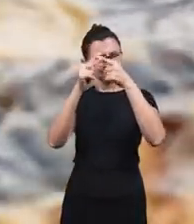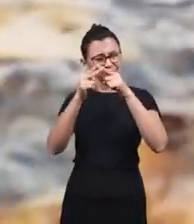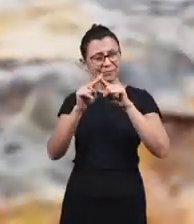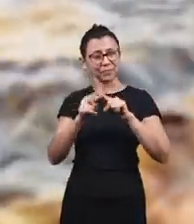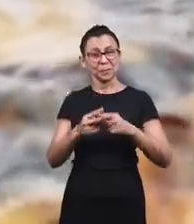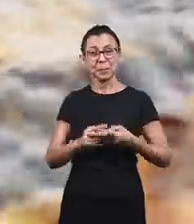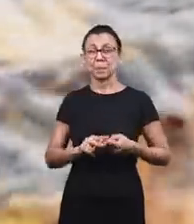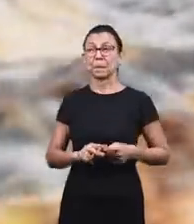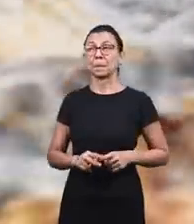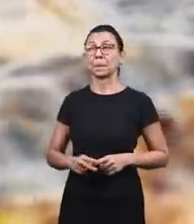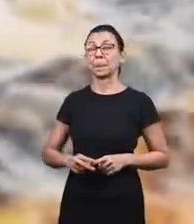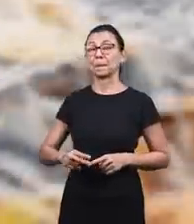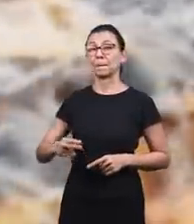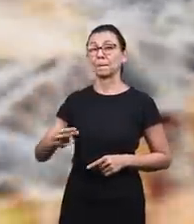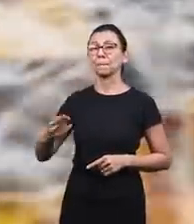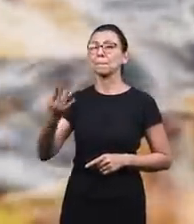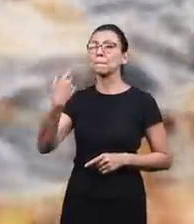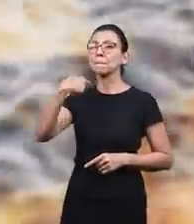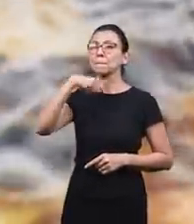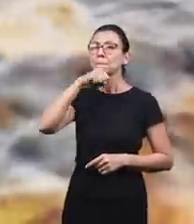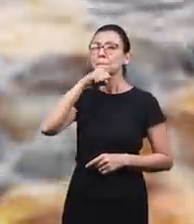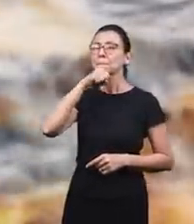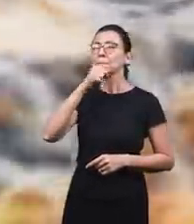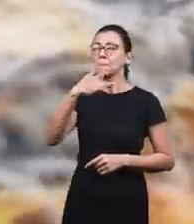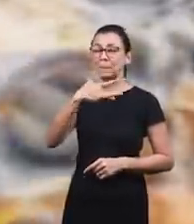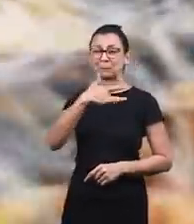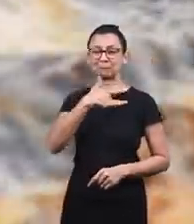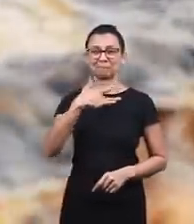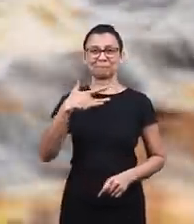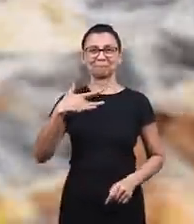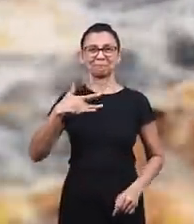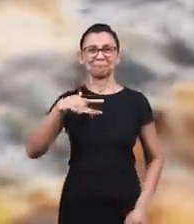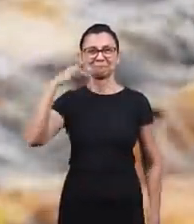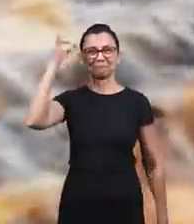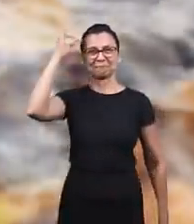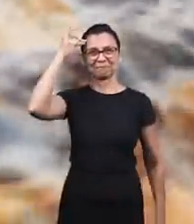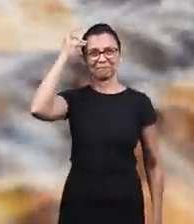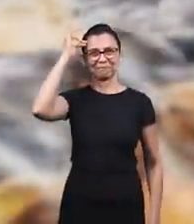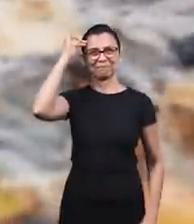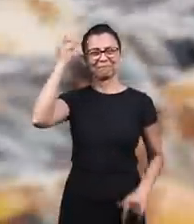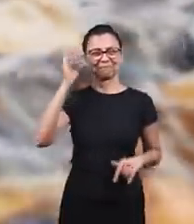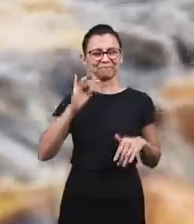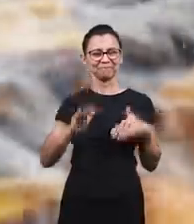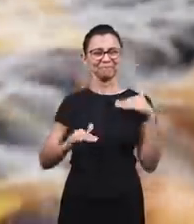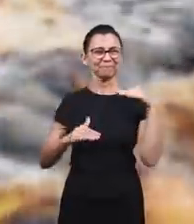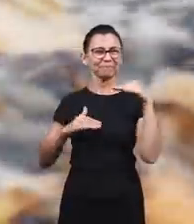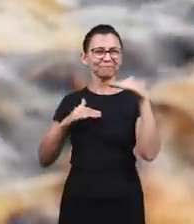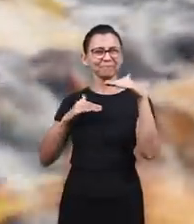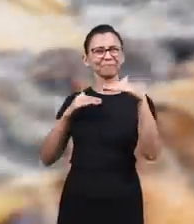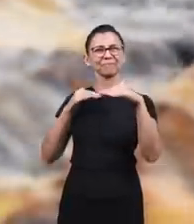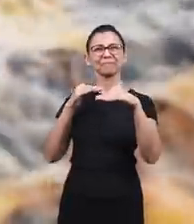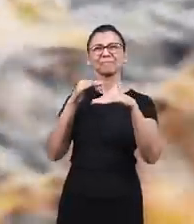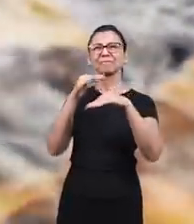pensamentos meus e dá-me, ó Pai, saúde